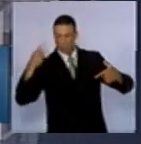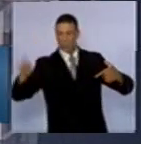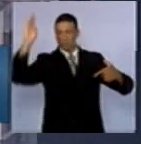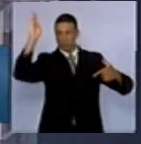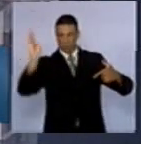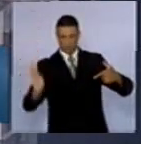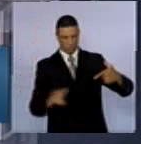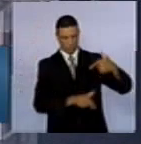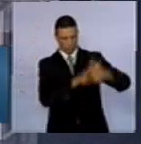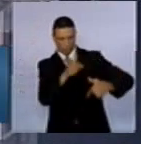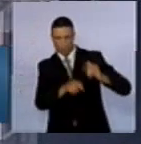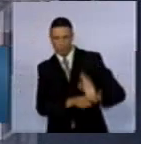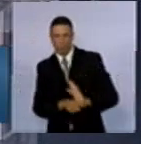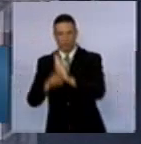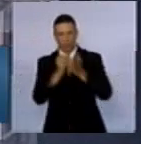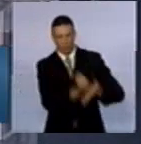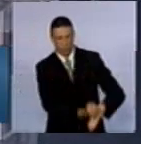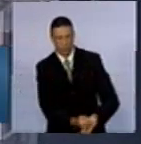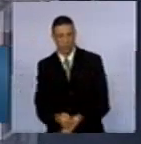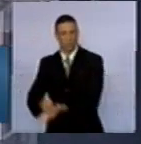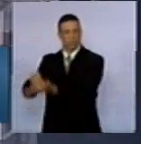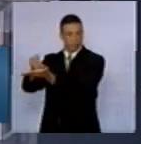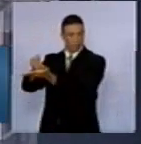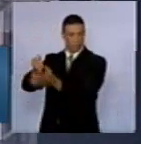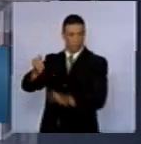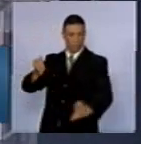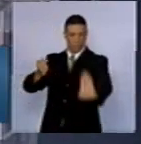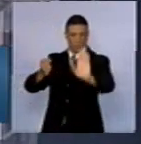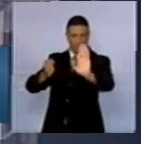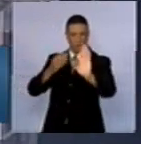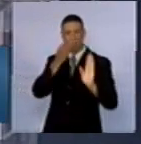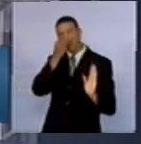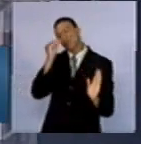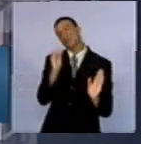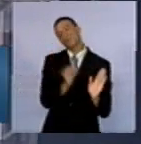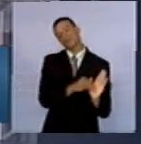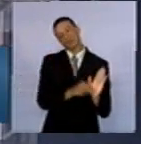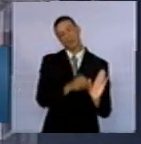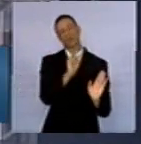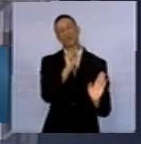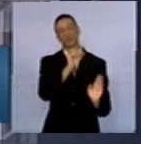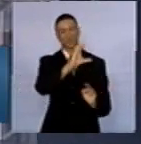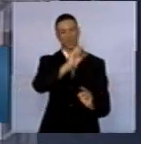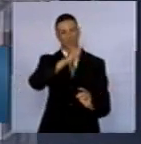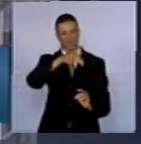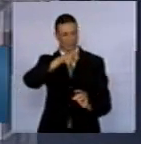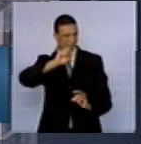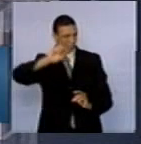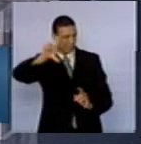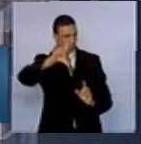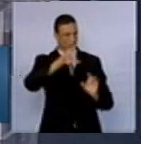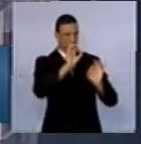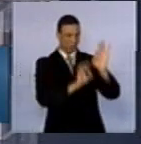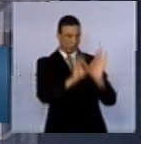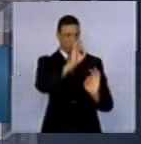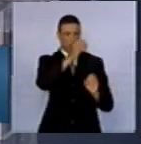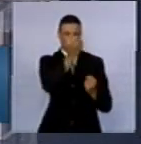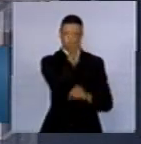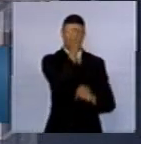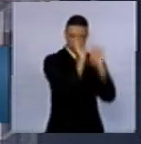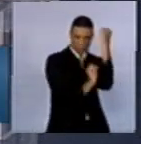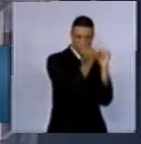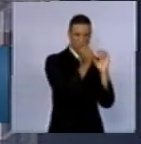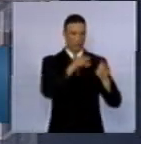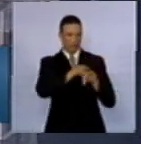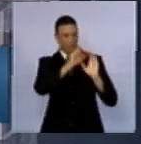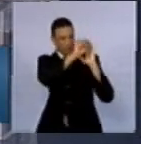produção brasileira. No entanto, ela desconsiderou uma série de canais e conteúdos que são produzidos no Brasil, filmados